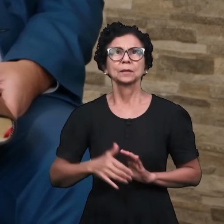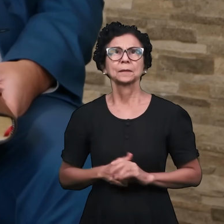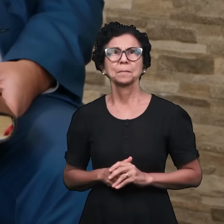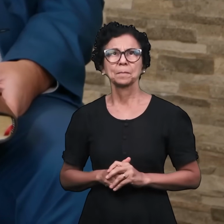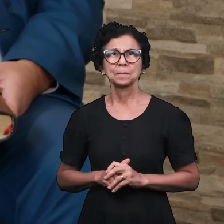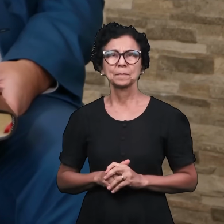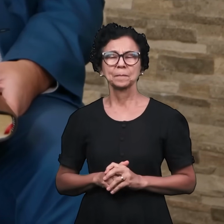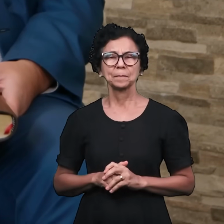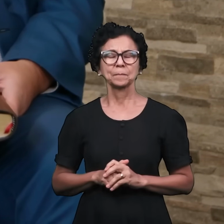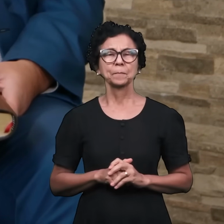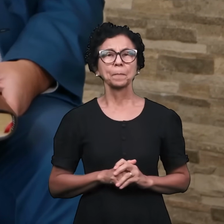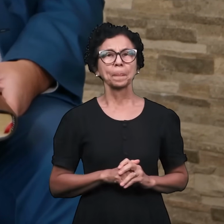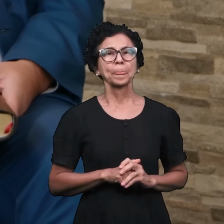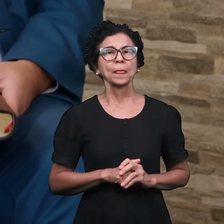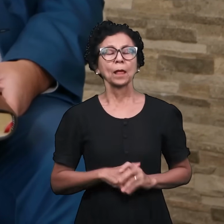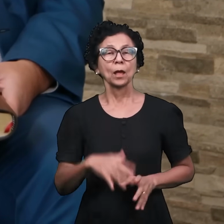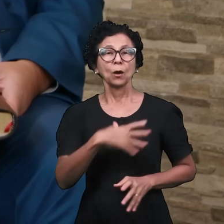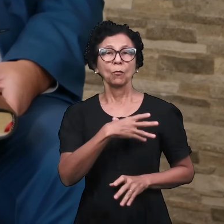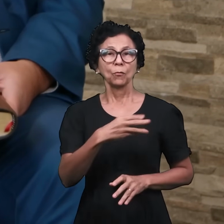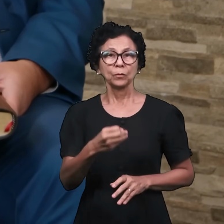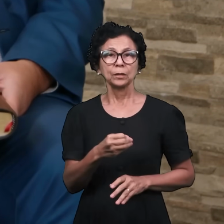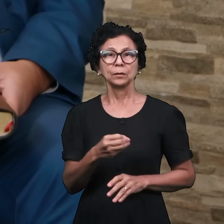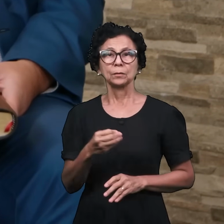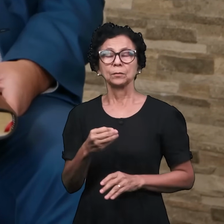filha, que eles são obedientes aos pais,